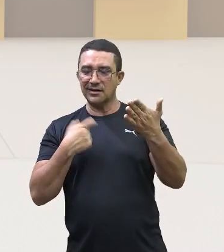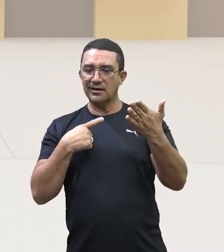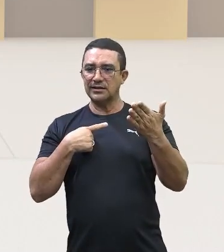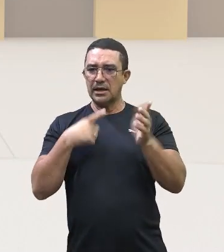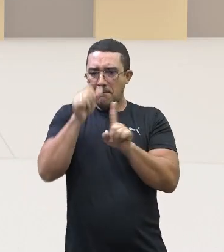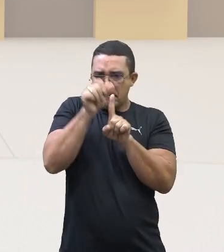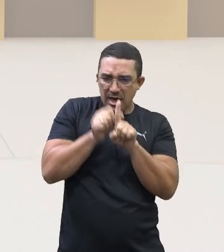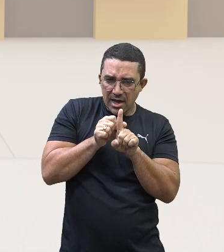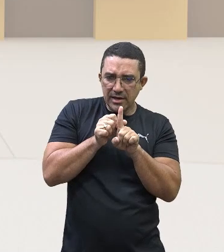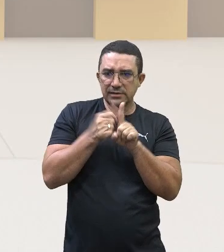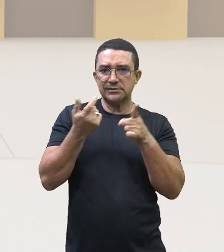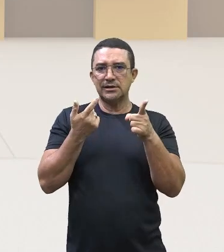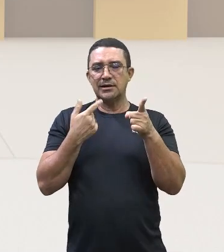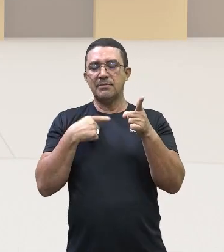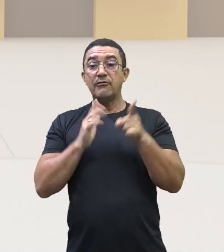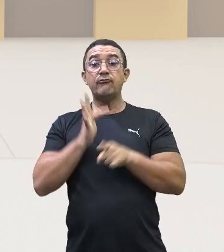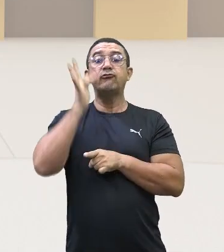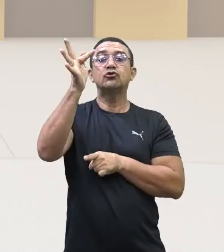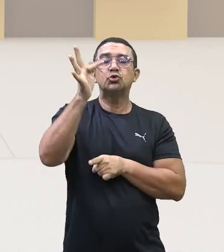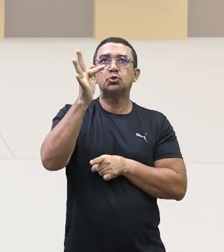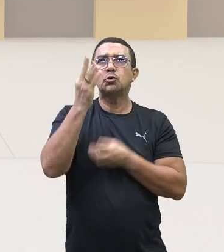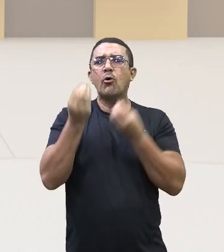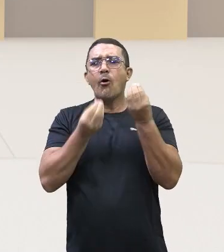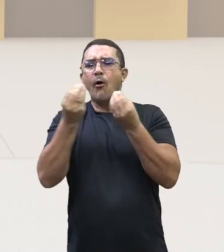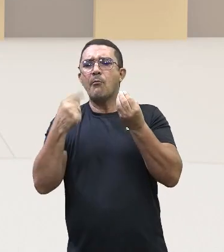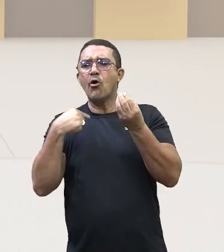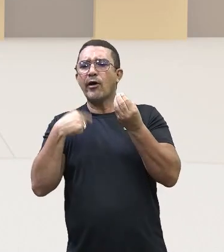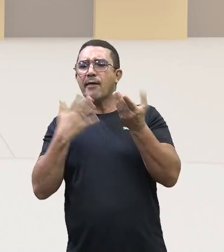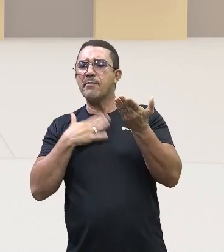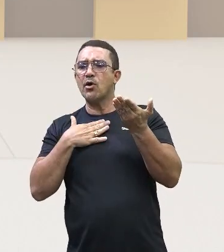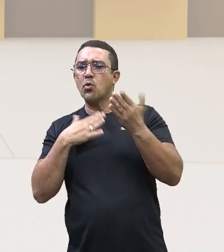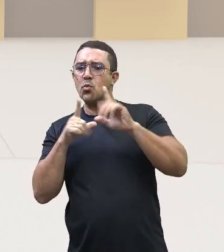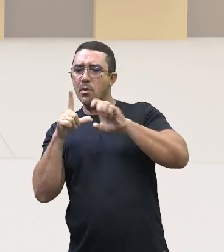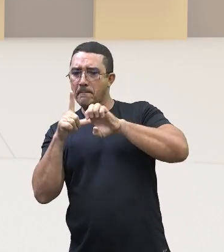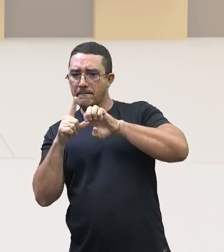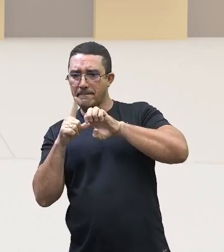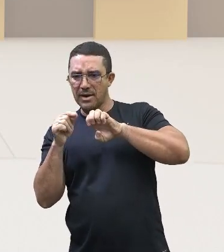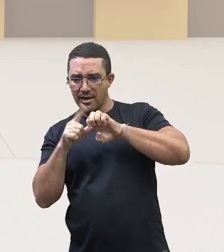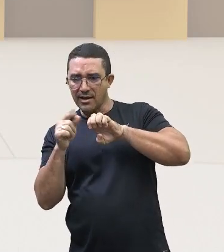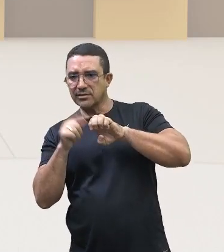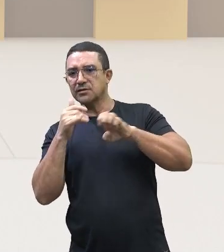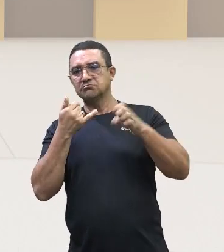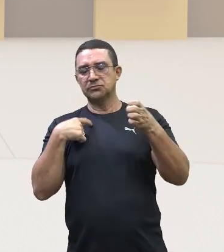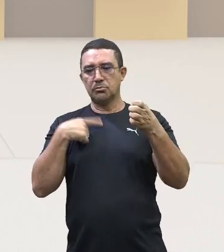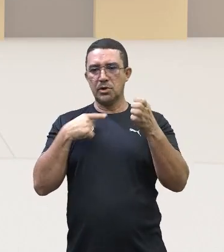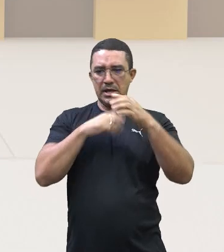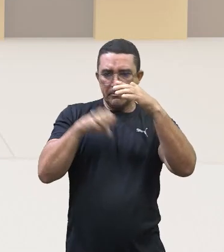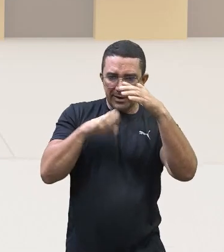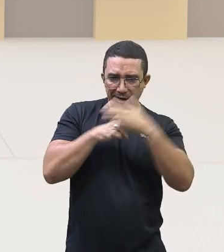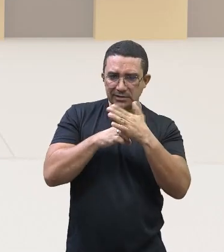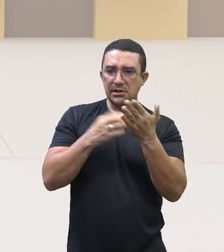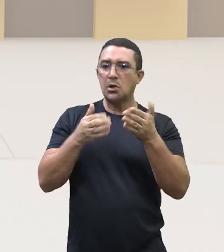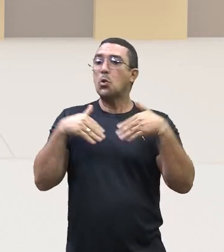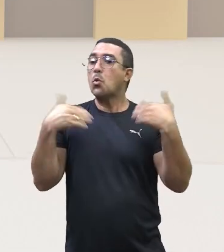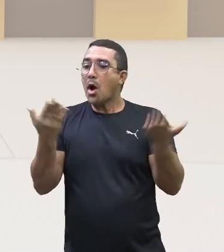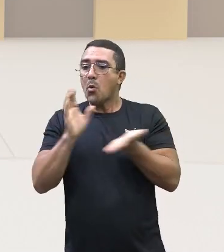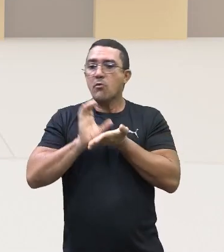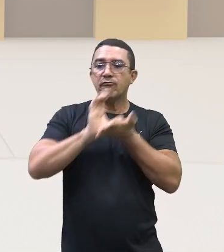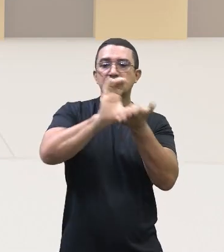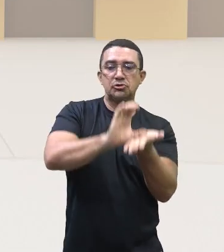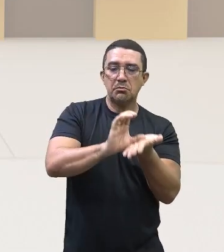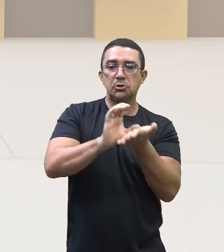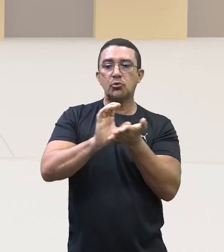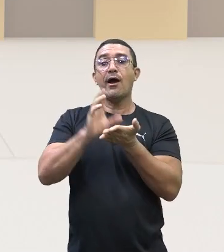mês, mas também olhar para o futuro. Como é que eu quero que esse meu empreendimento esteja no ano que vem? Isso. Quais são os investimentos que eu vou fazer para chegar